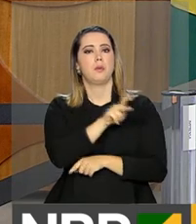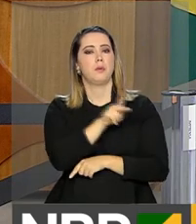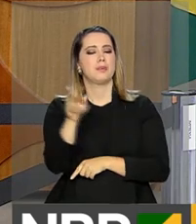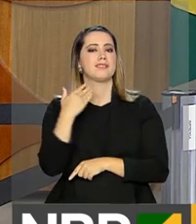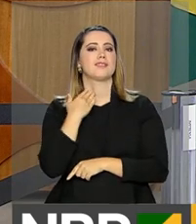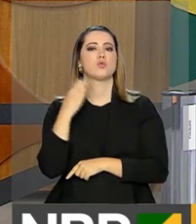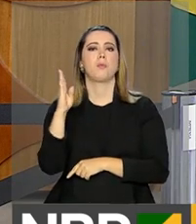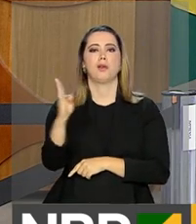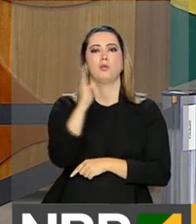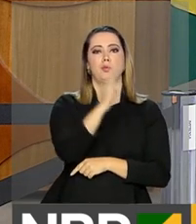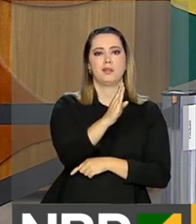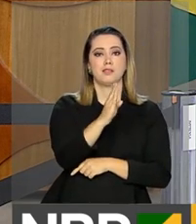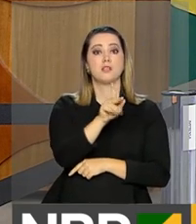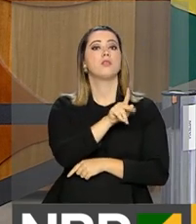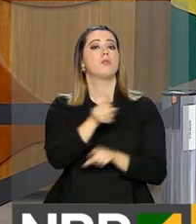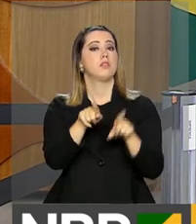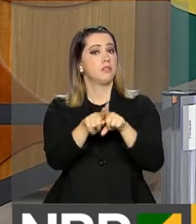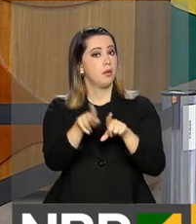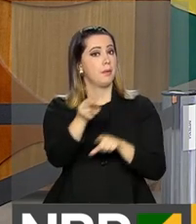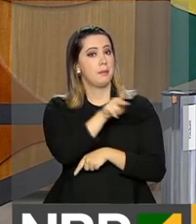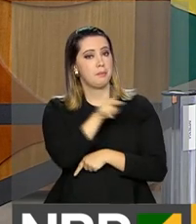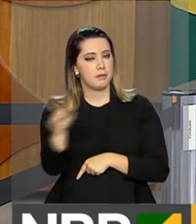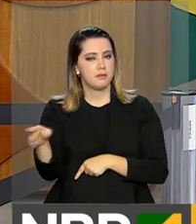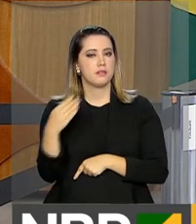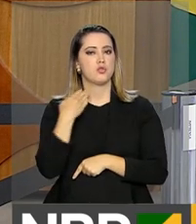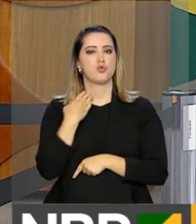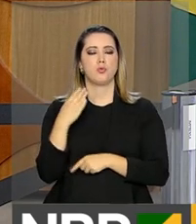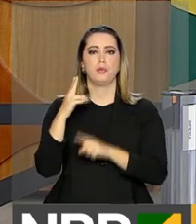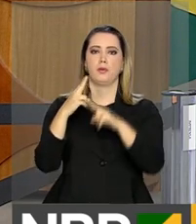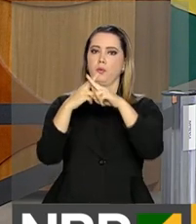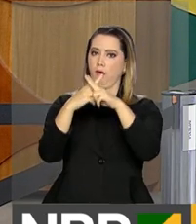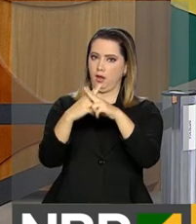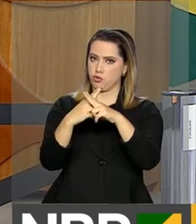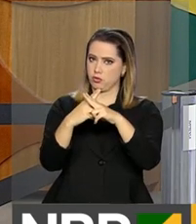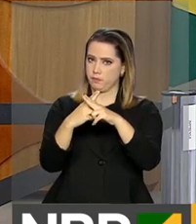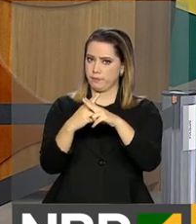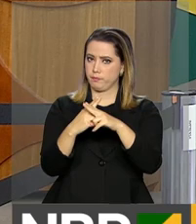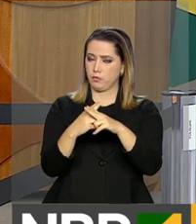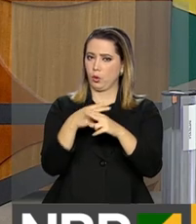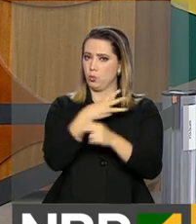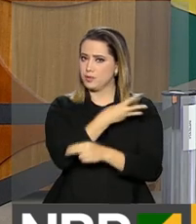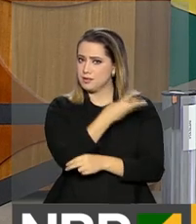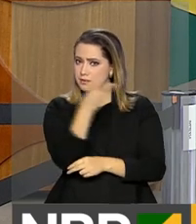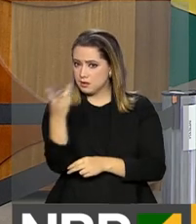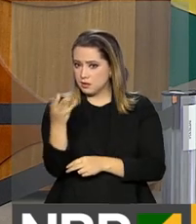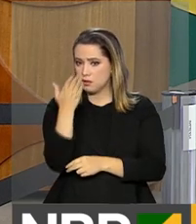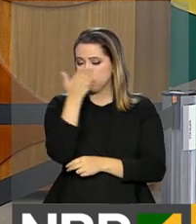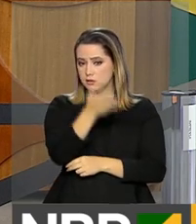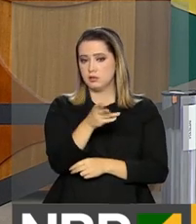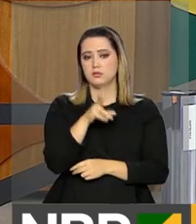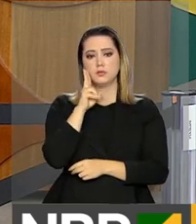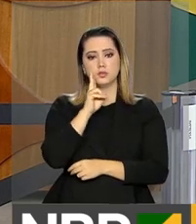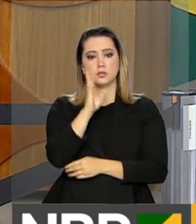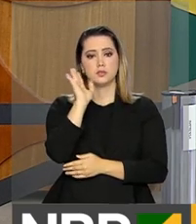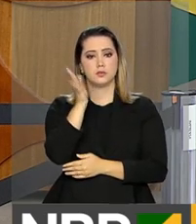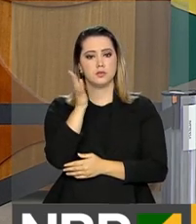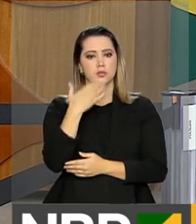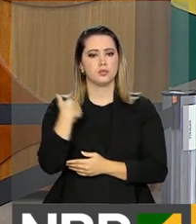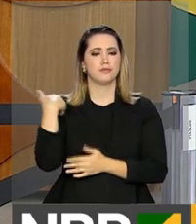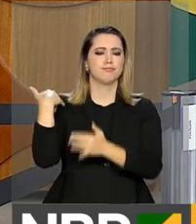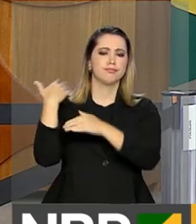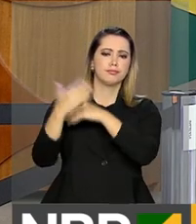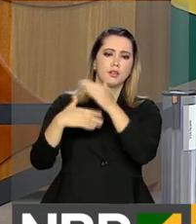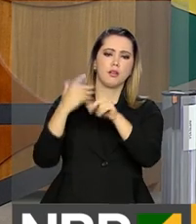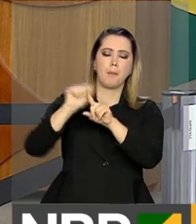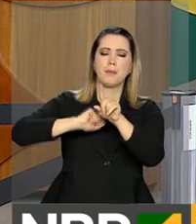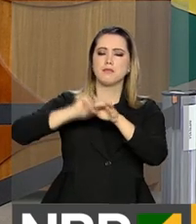e da caixa gilberto occhi vocês verificaram que no caso do fundo de garantia por exemplo foram meses e meses